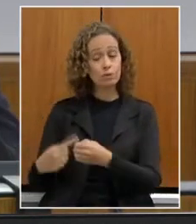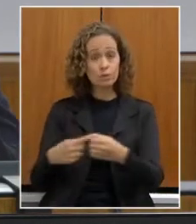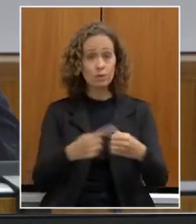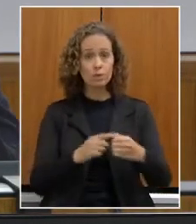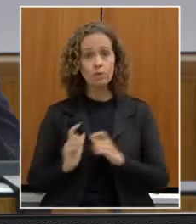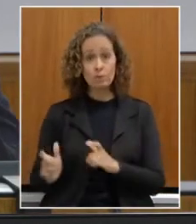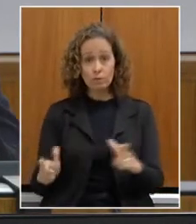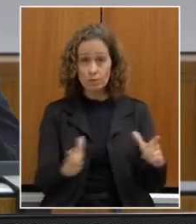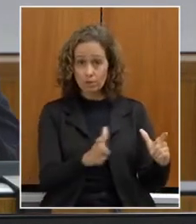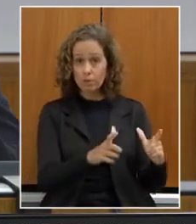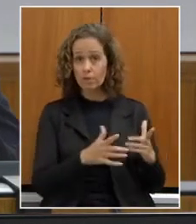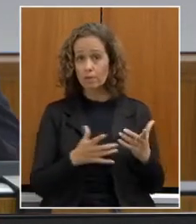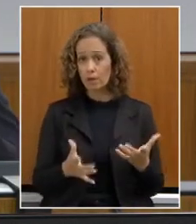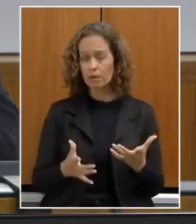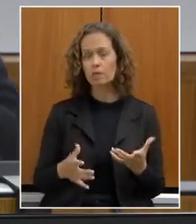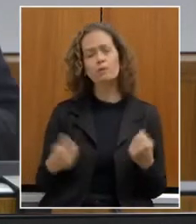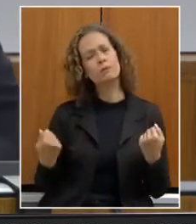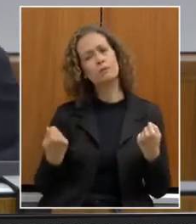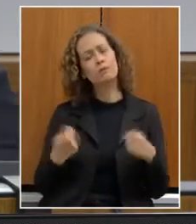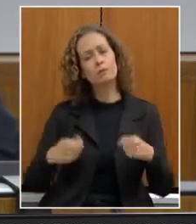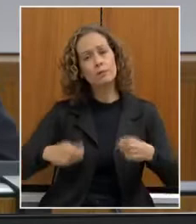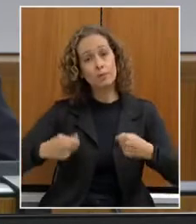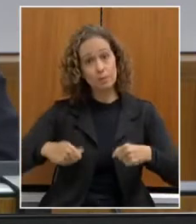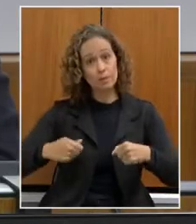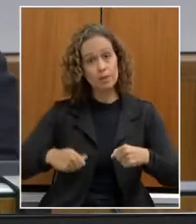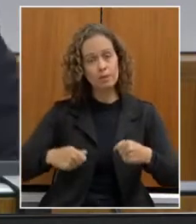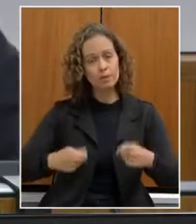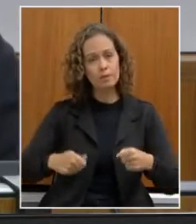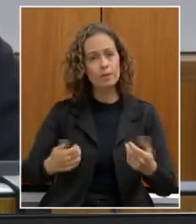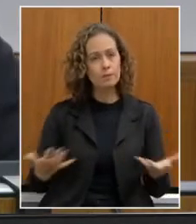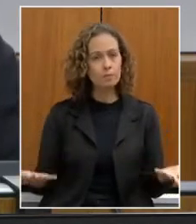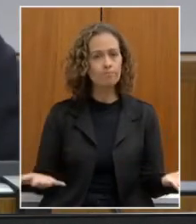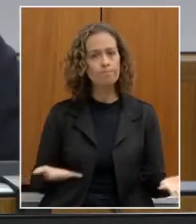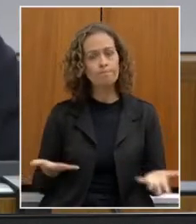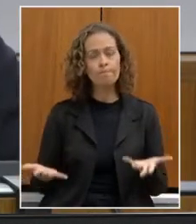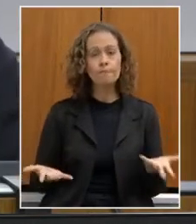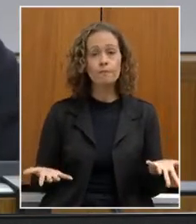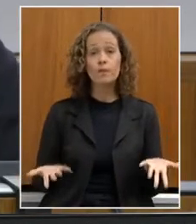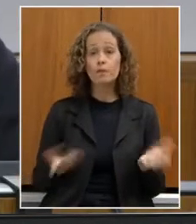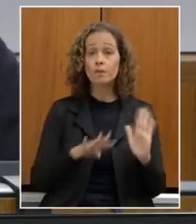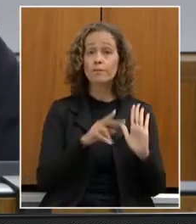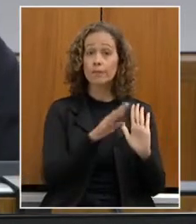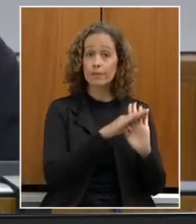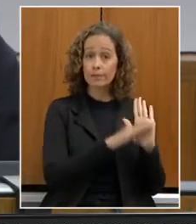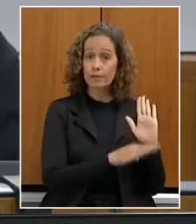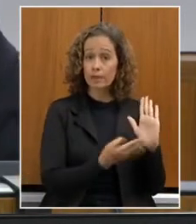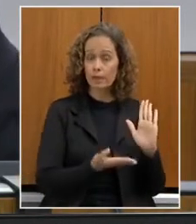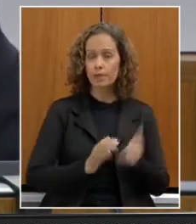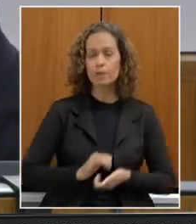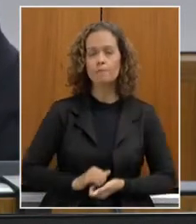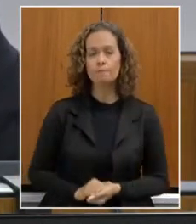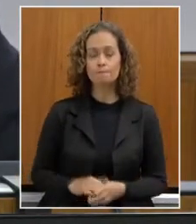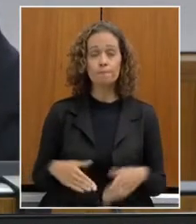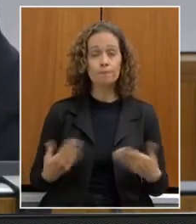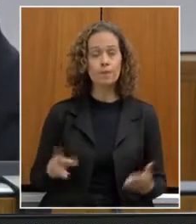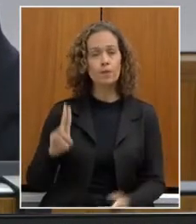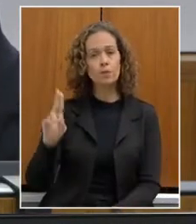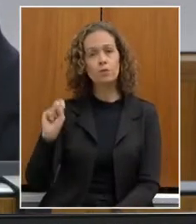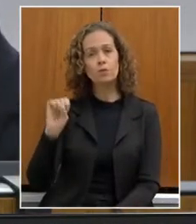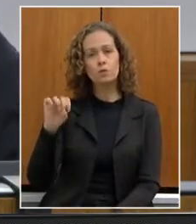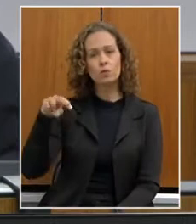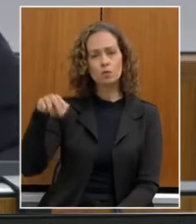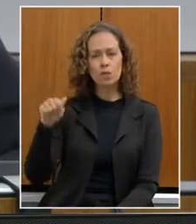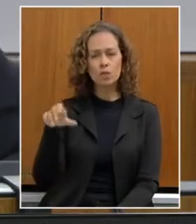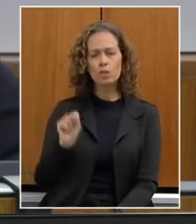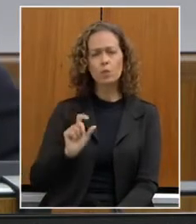fazer parte nesses critérios em relação às usinas é um